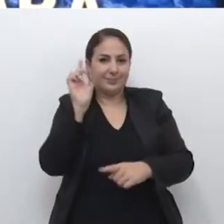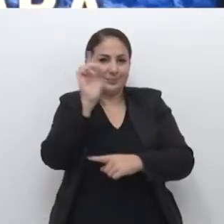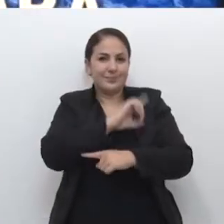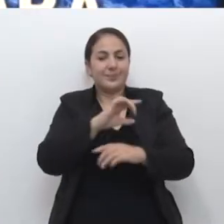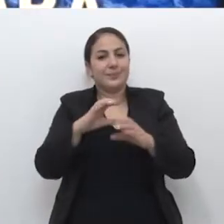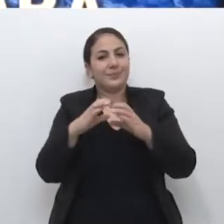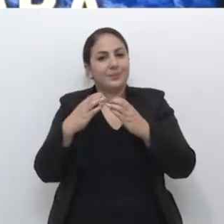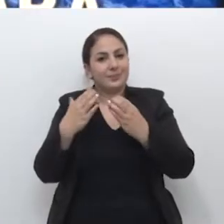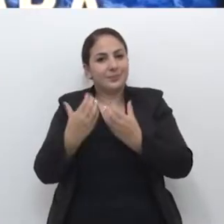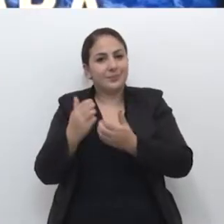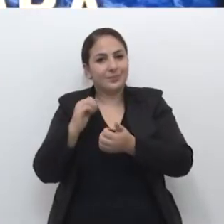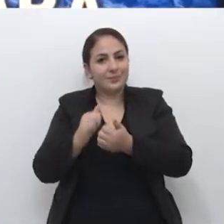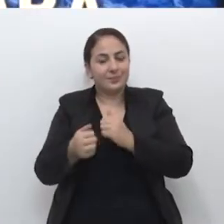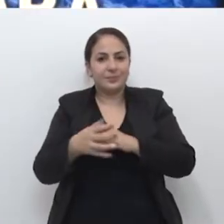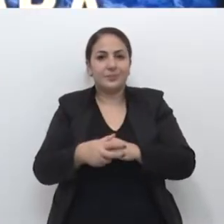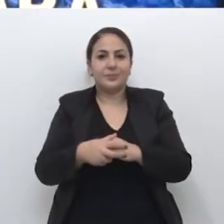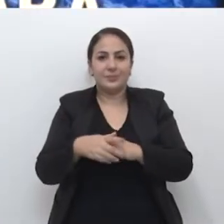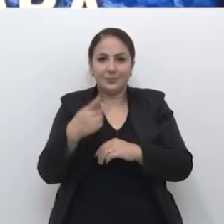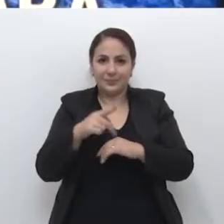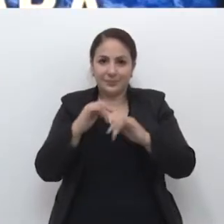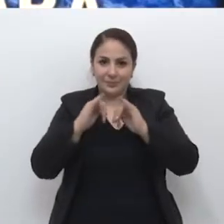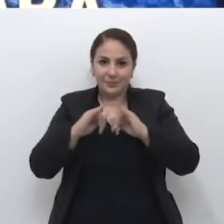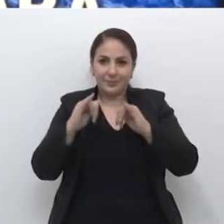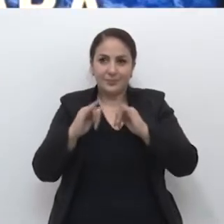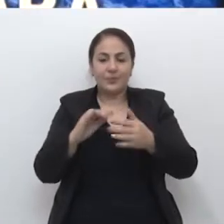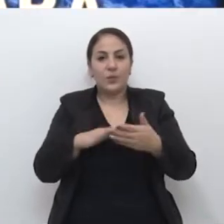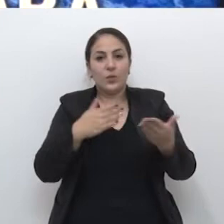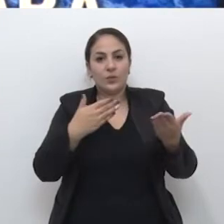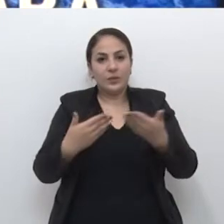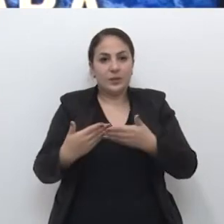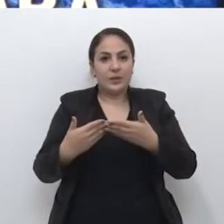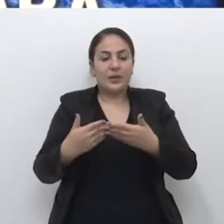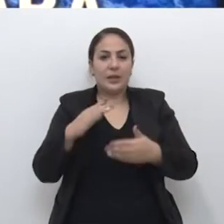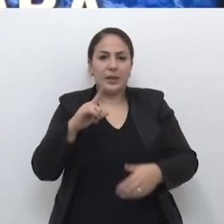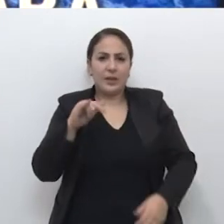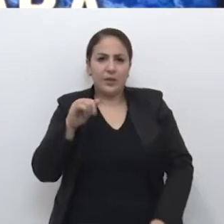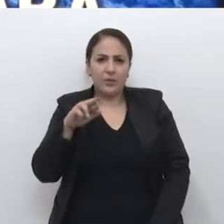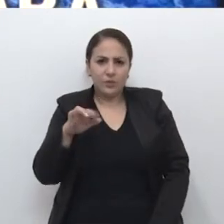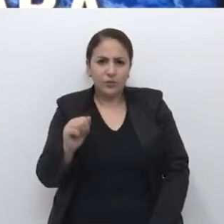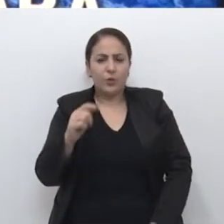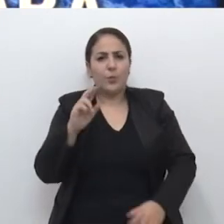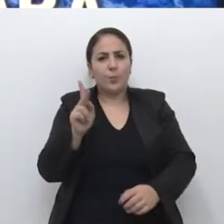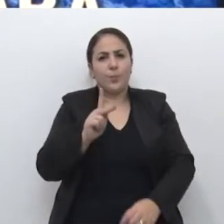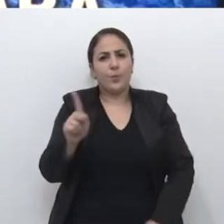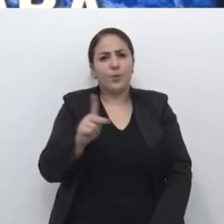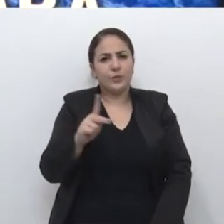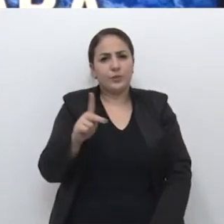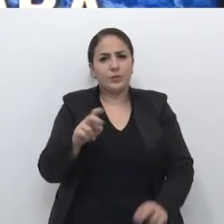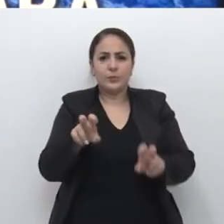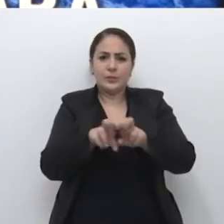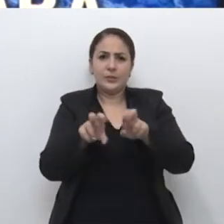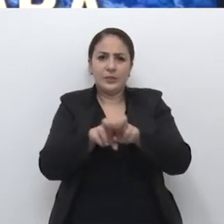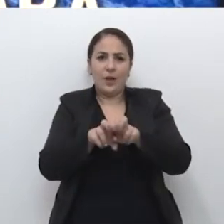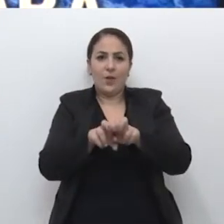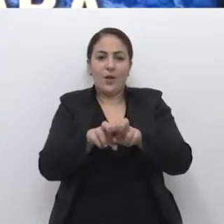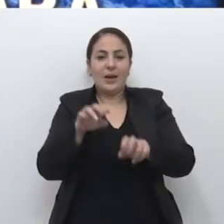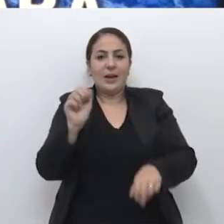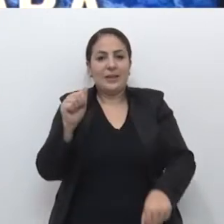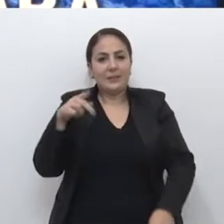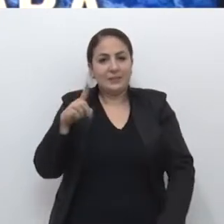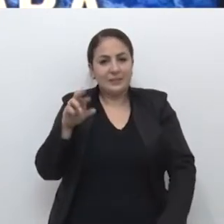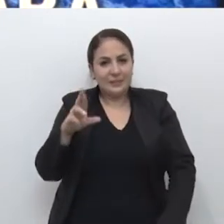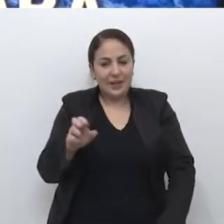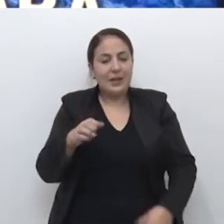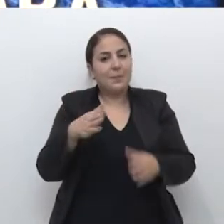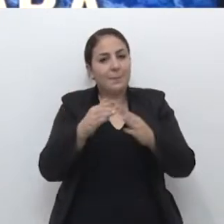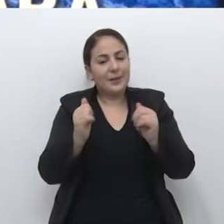Segunda-feira é dia de Câmara Esporte. Nesta edição, o convidado de Cláudia Tainá é o professor de futsal André Porto-Ruas.